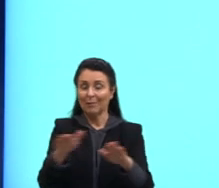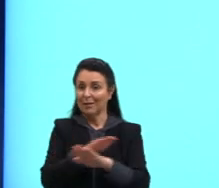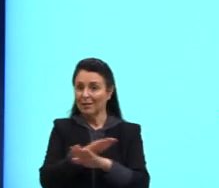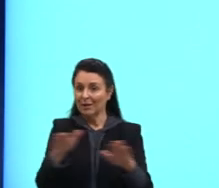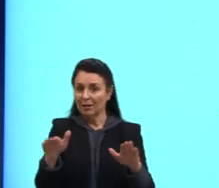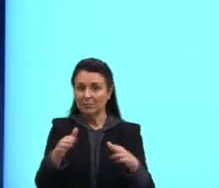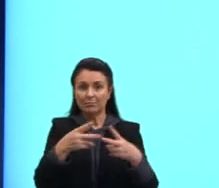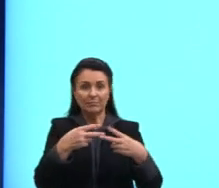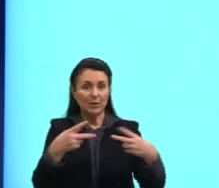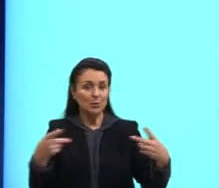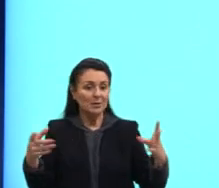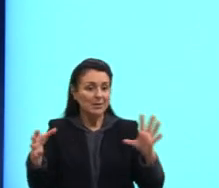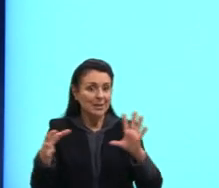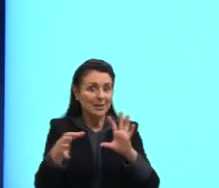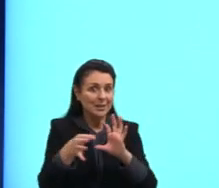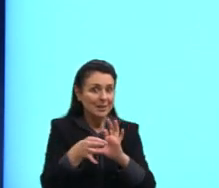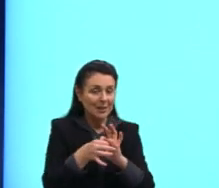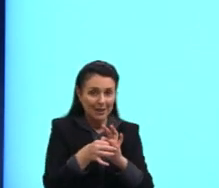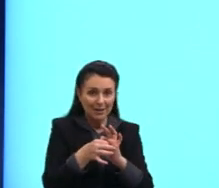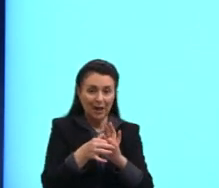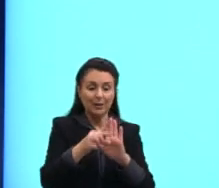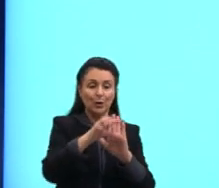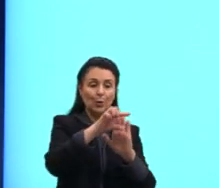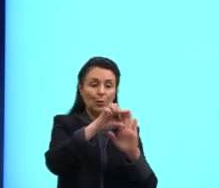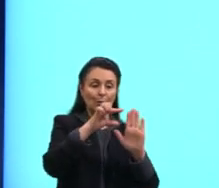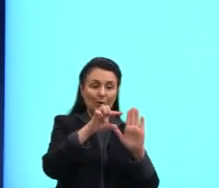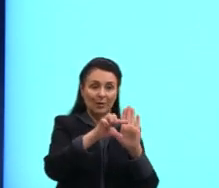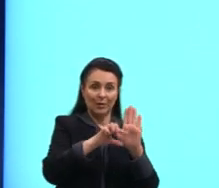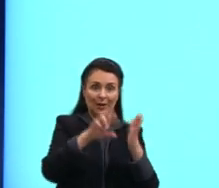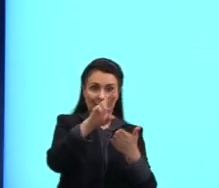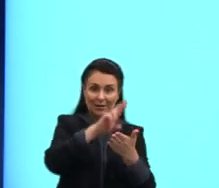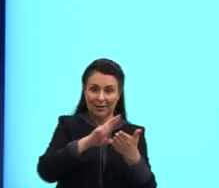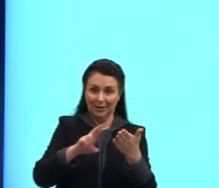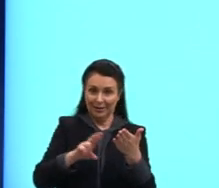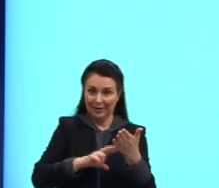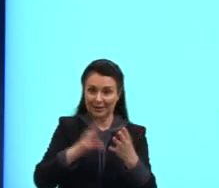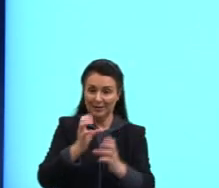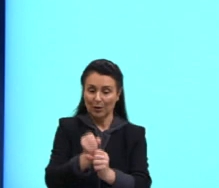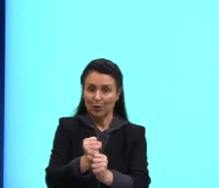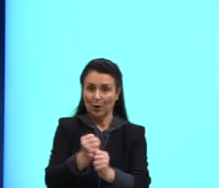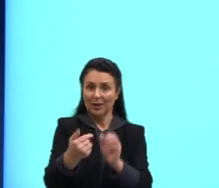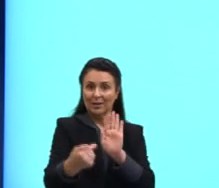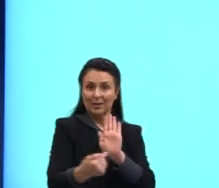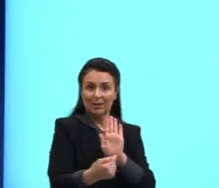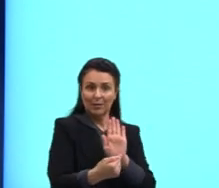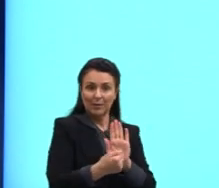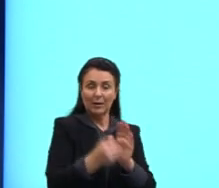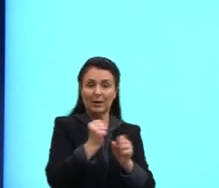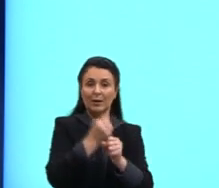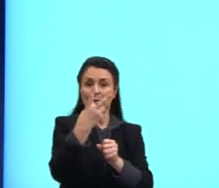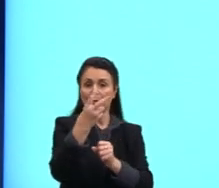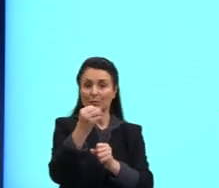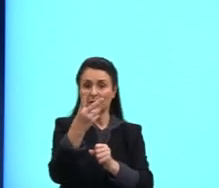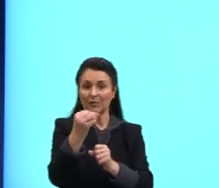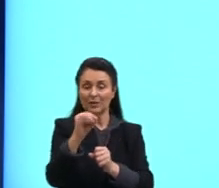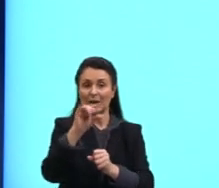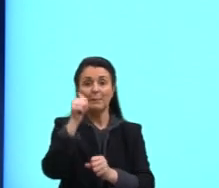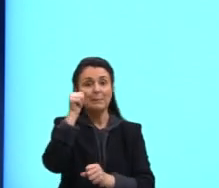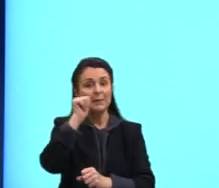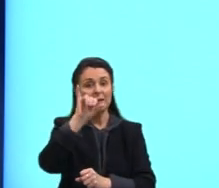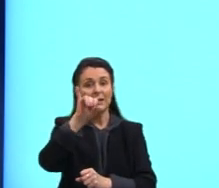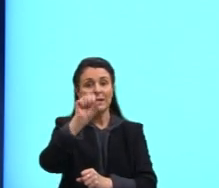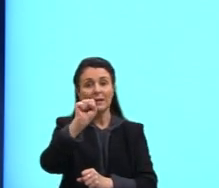as coisas interligadas além dos parágrafos na redação nota 1.000 essa redação era de 2020 da Isabela